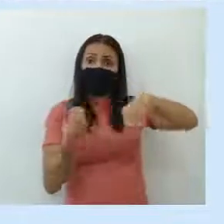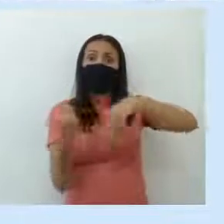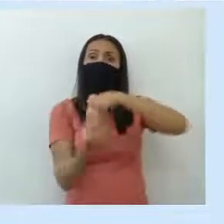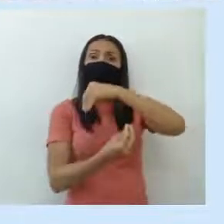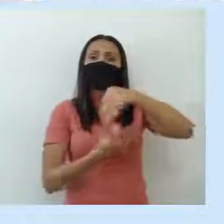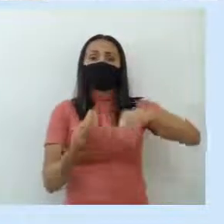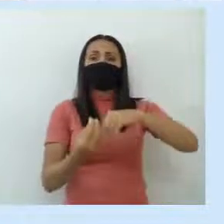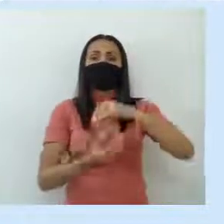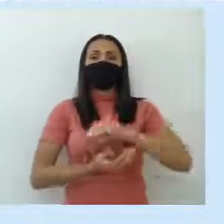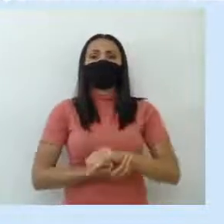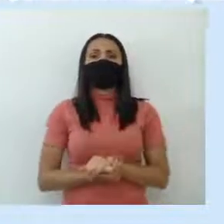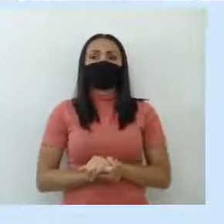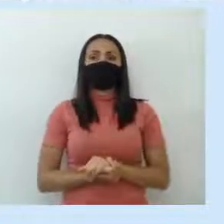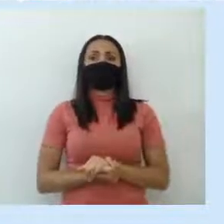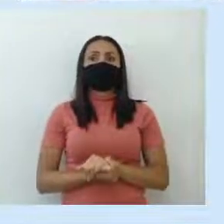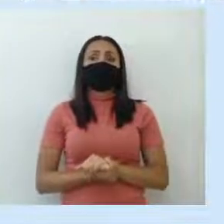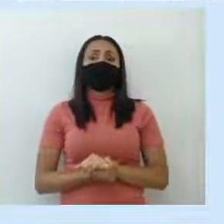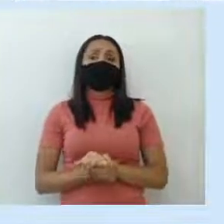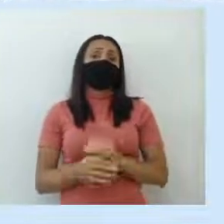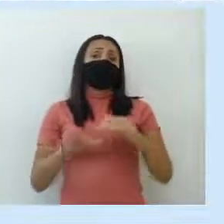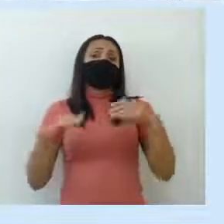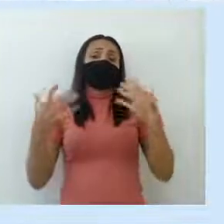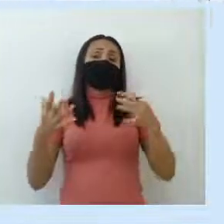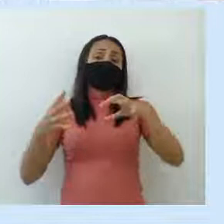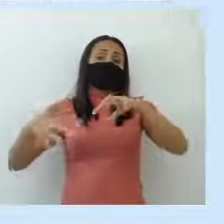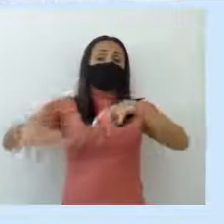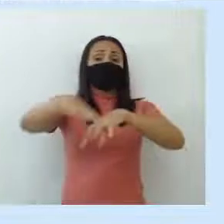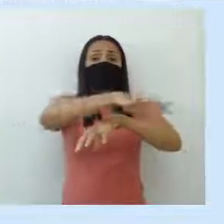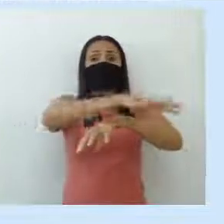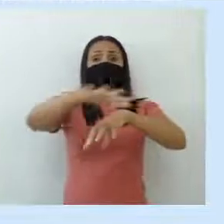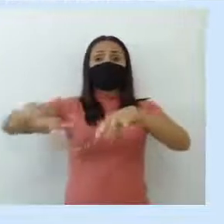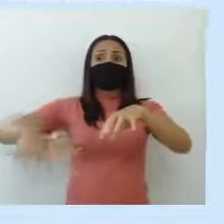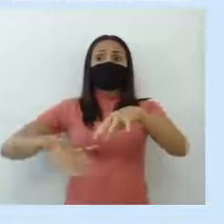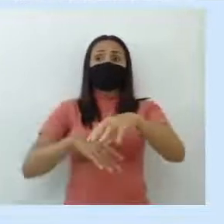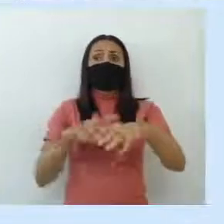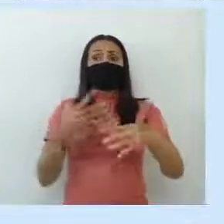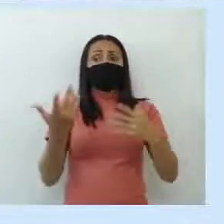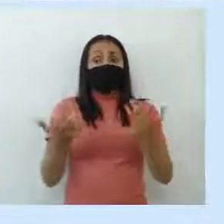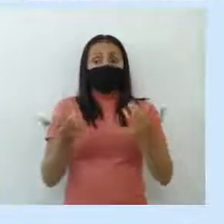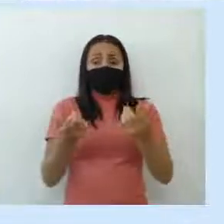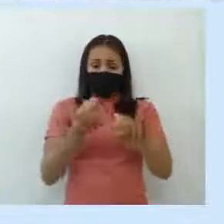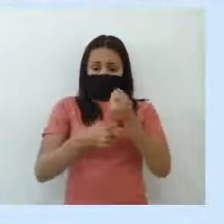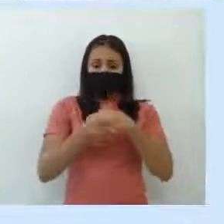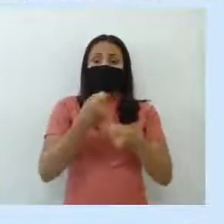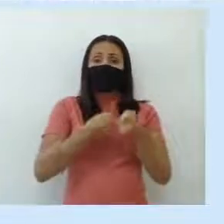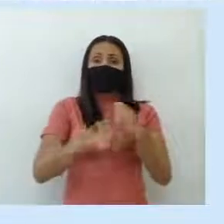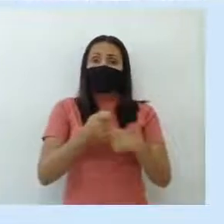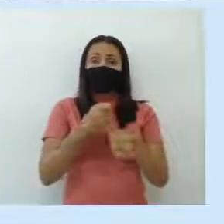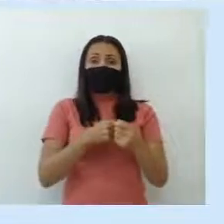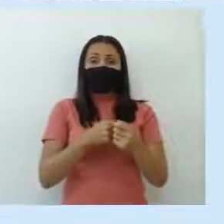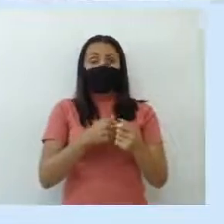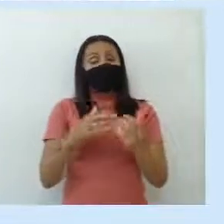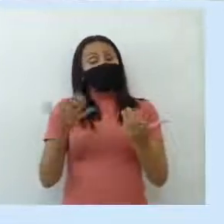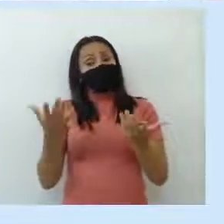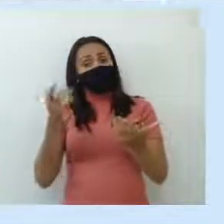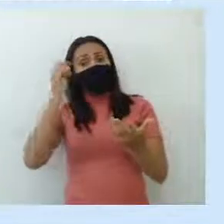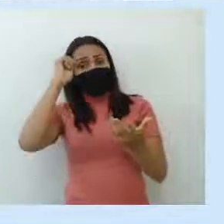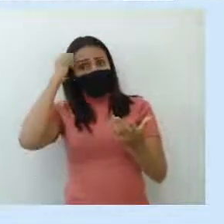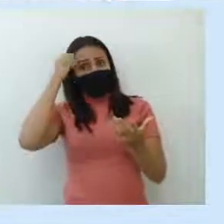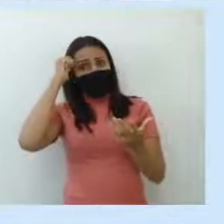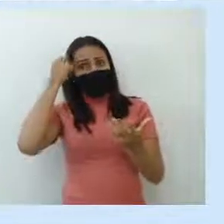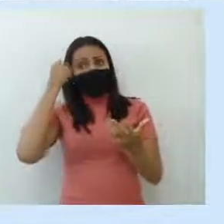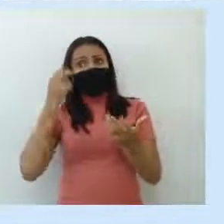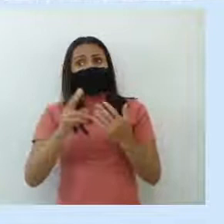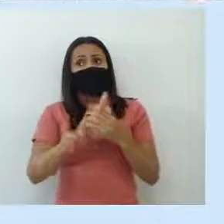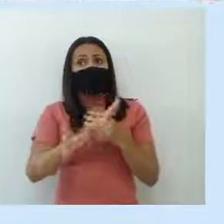Então, a travessia, como era a travessia no Atlântico, então os que negociavam e transportavam os escravos eram chamados